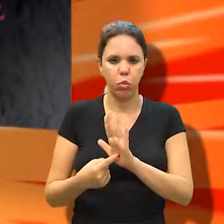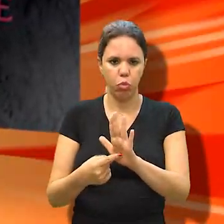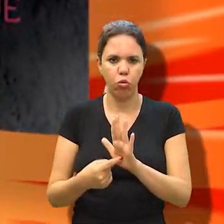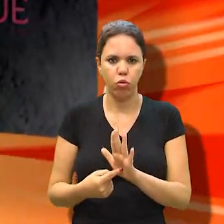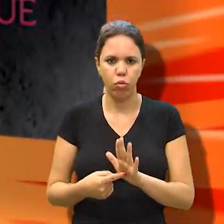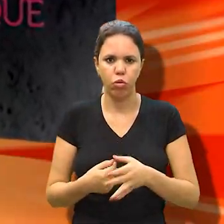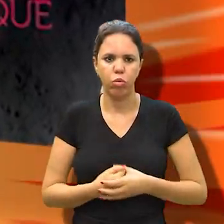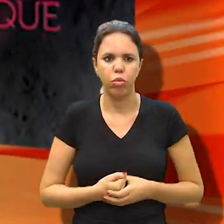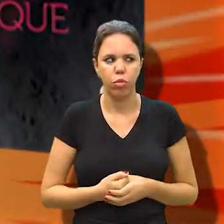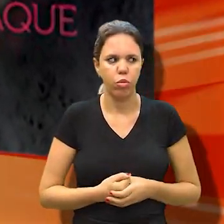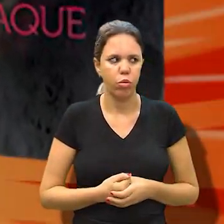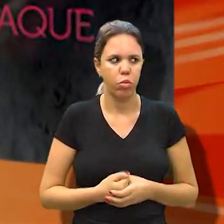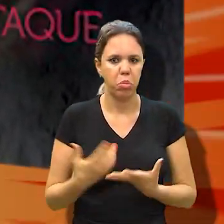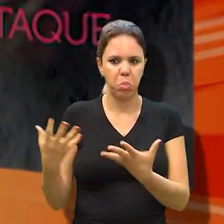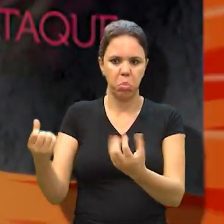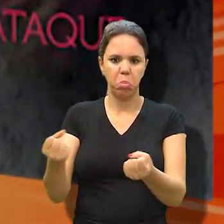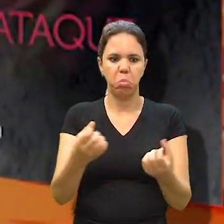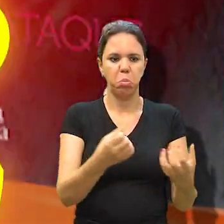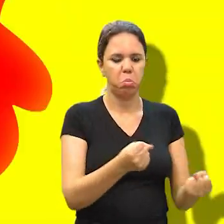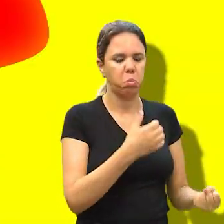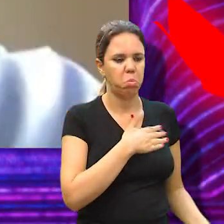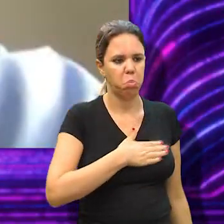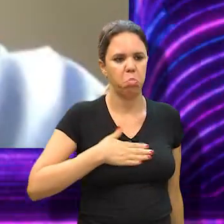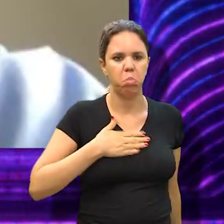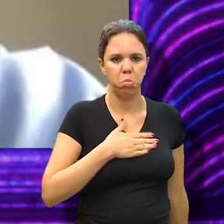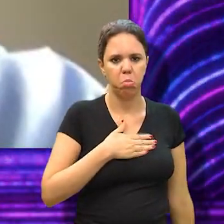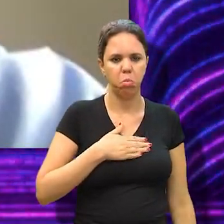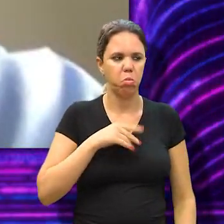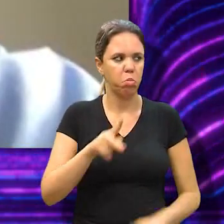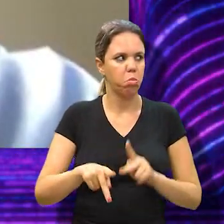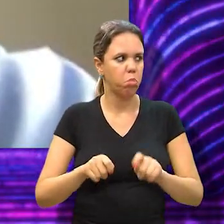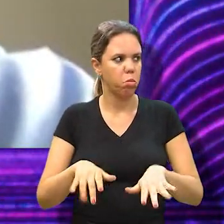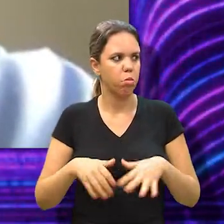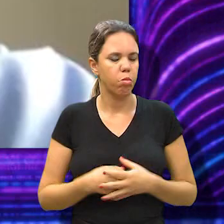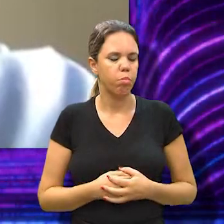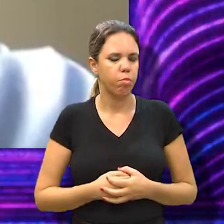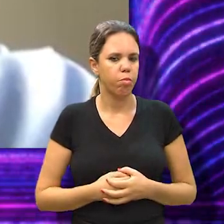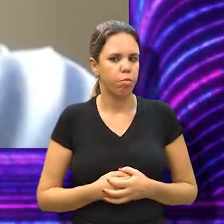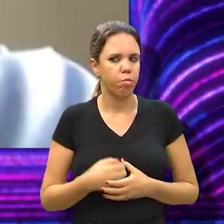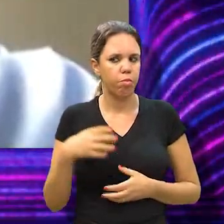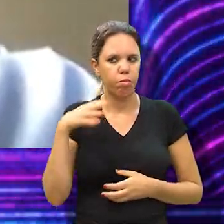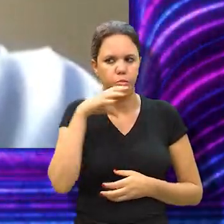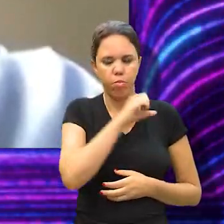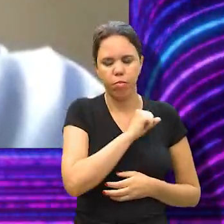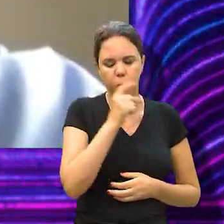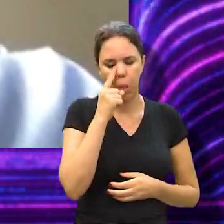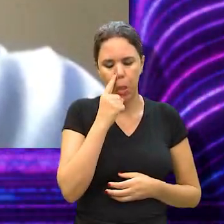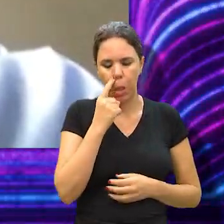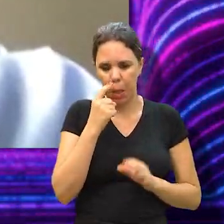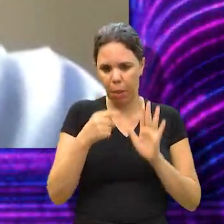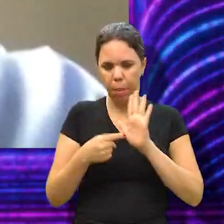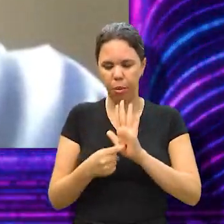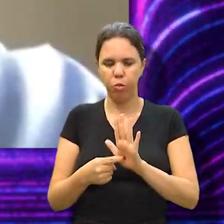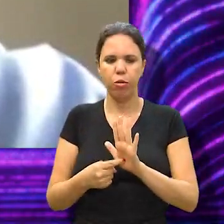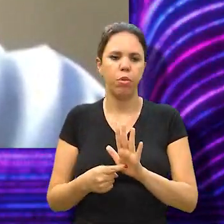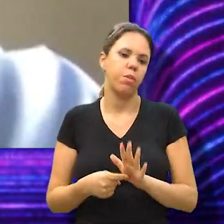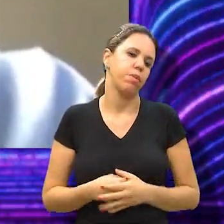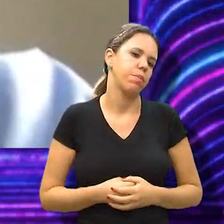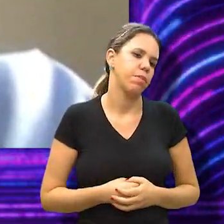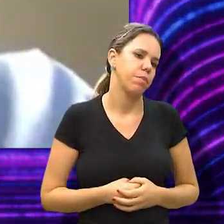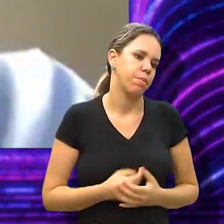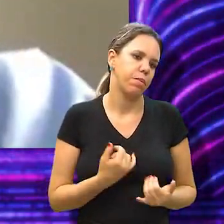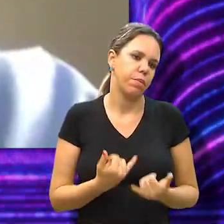que mostrou ter uma grande aceitação pelo público. Ele rapidamente figurou ali